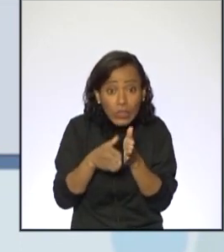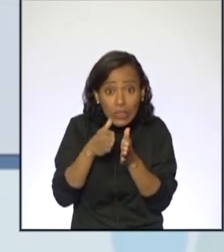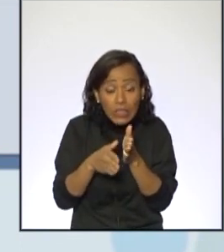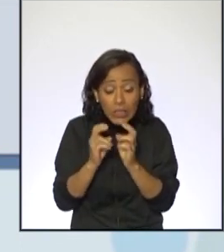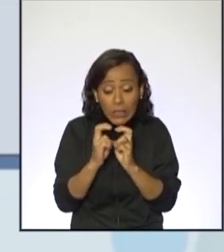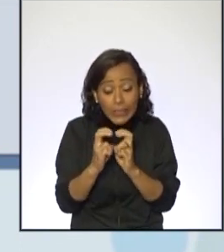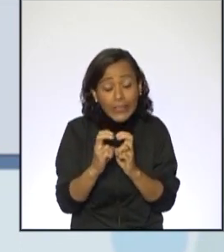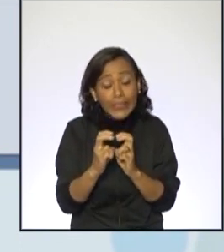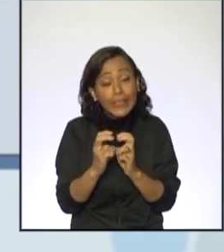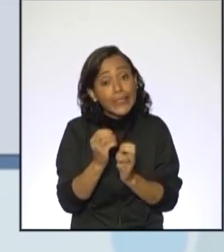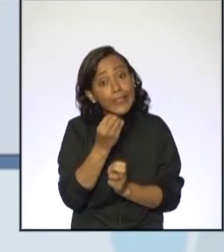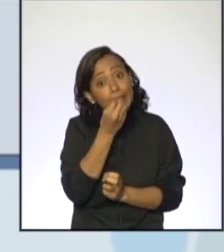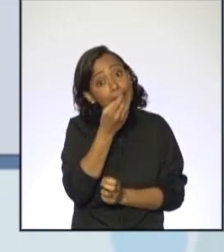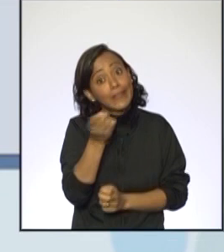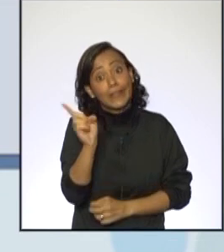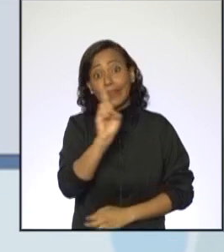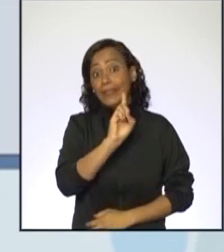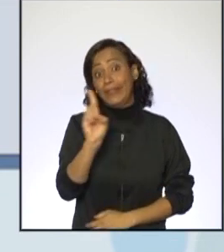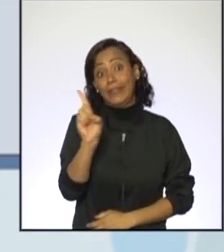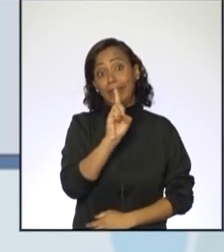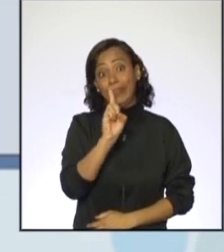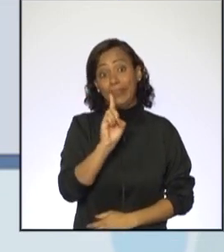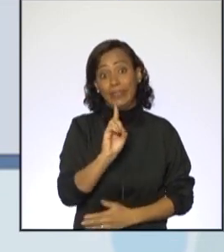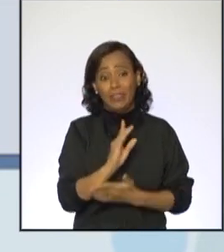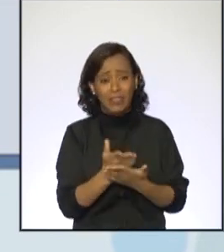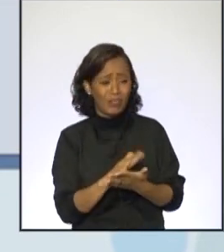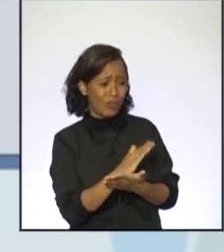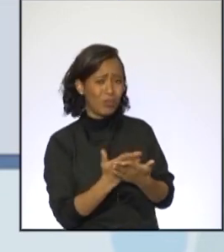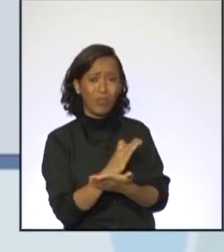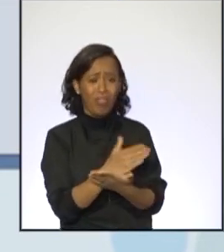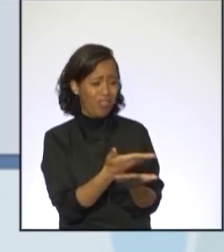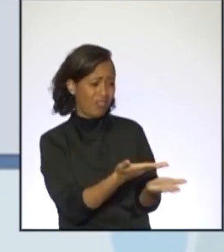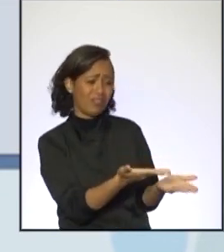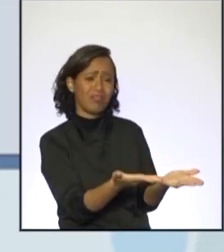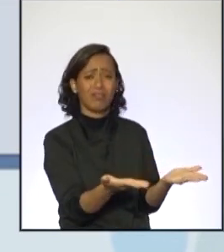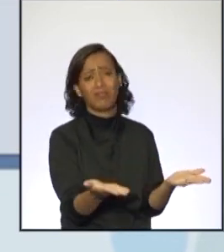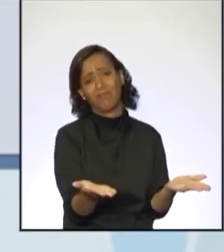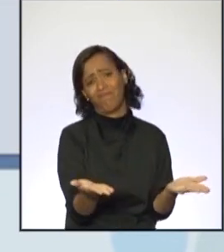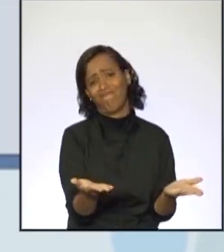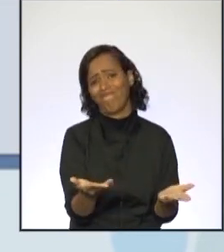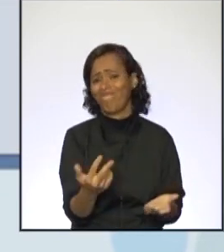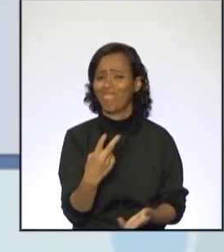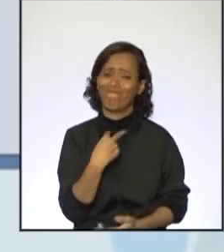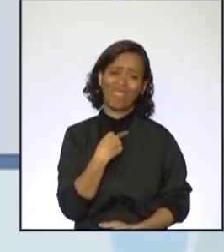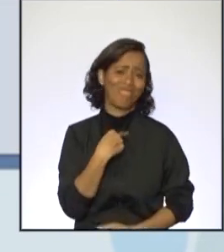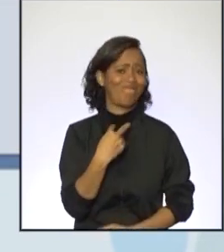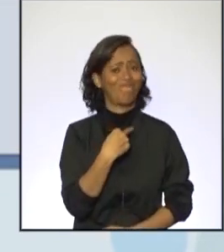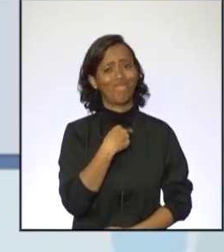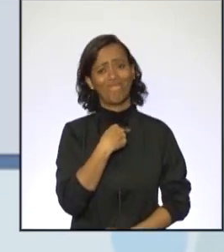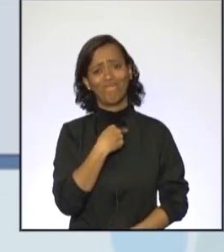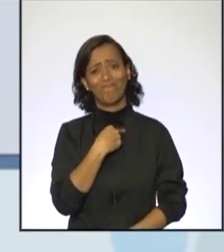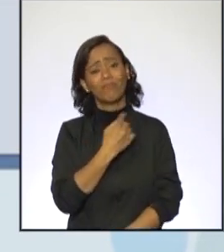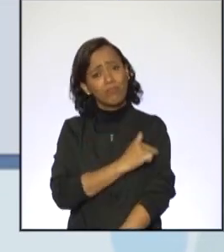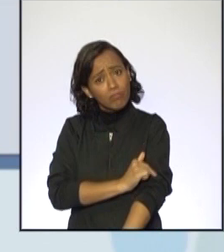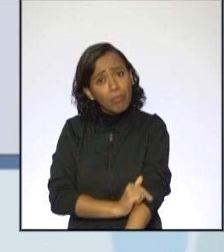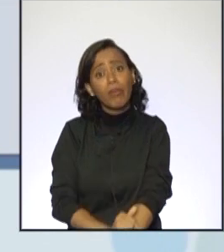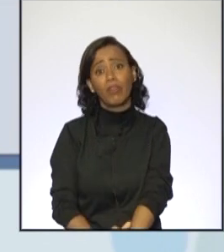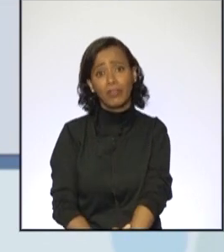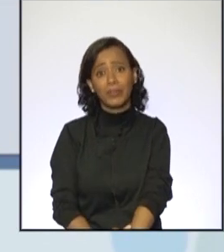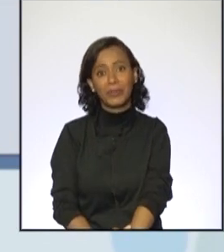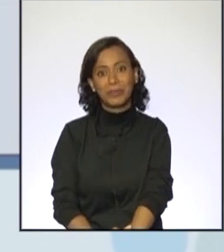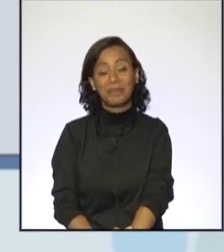parte, que não incomode quem está próximo a você. Isso. Ou seja, o que temos em destaque? As